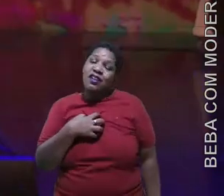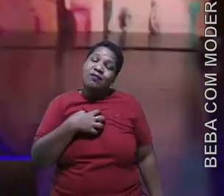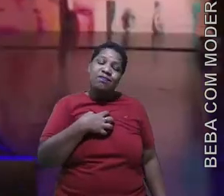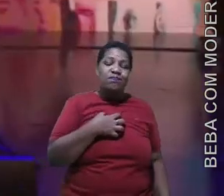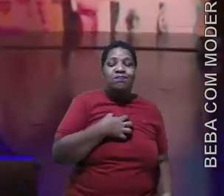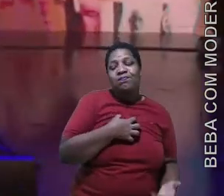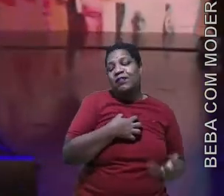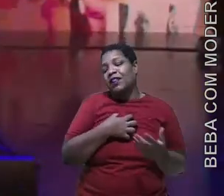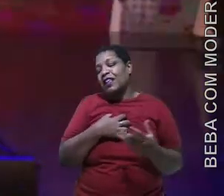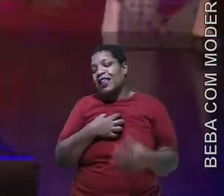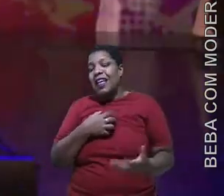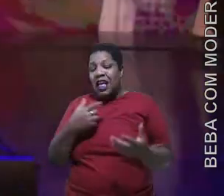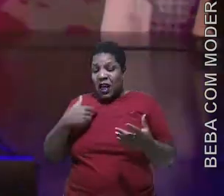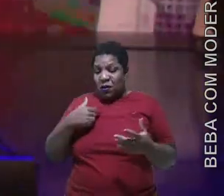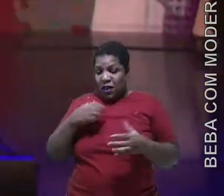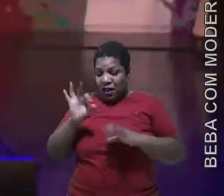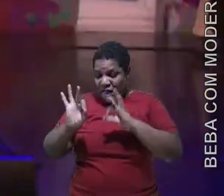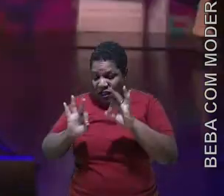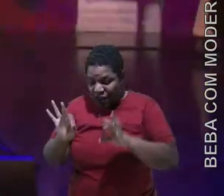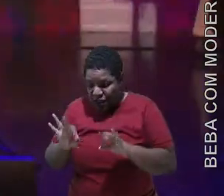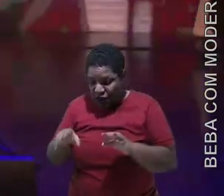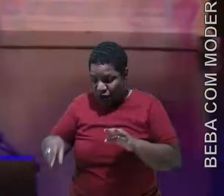E aí